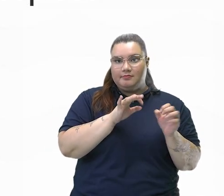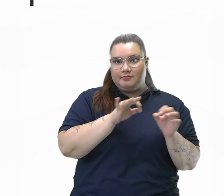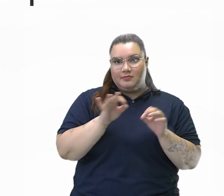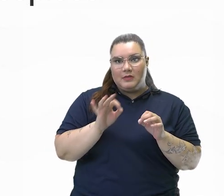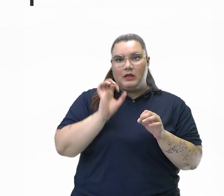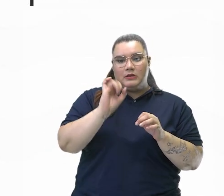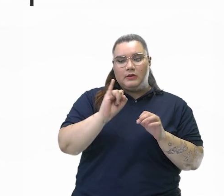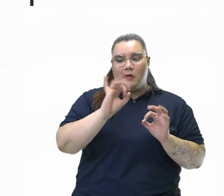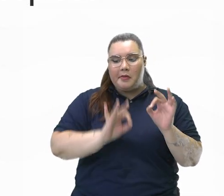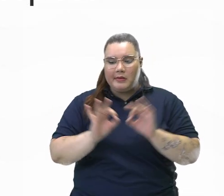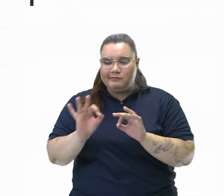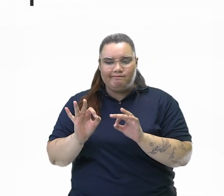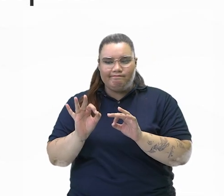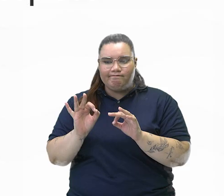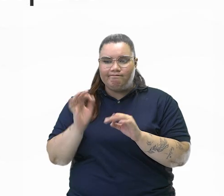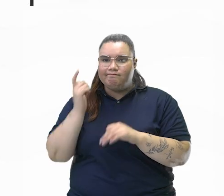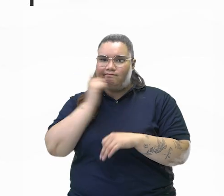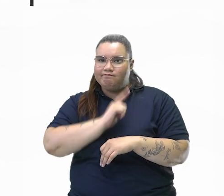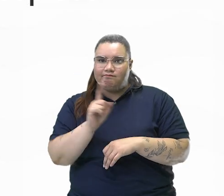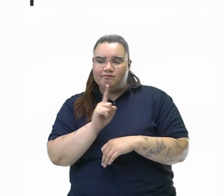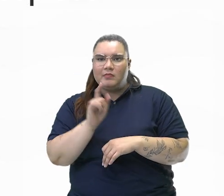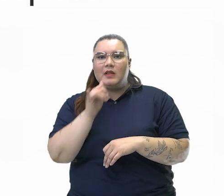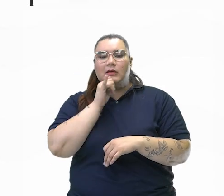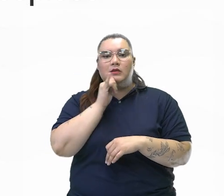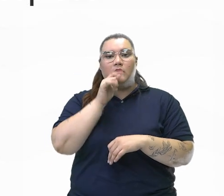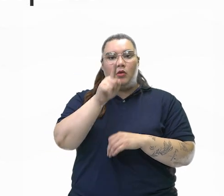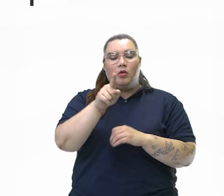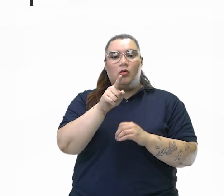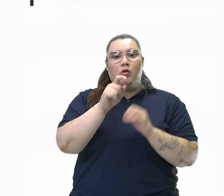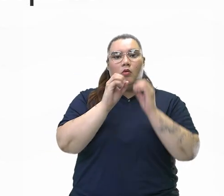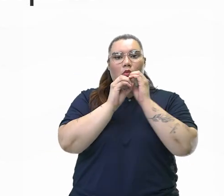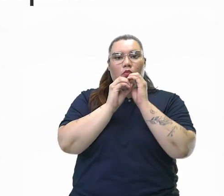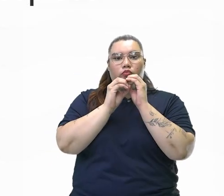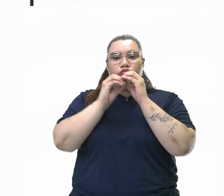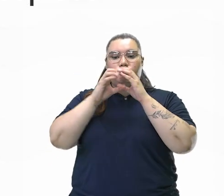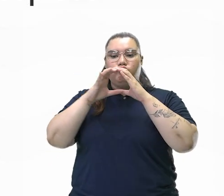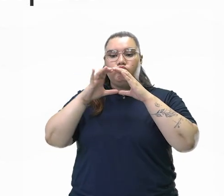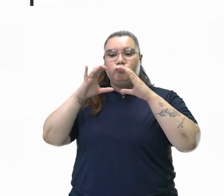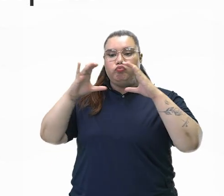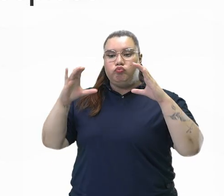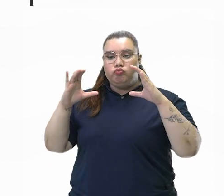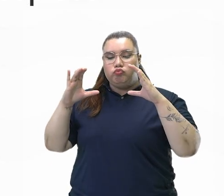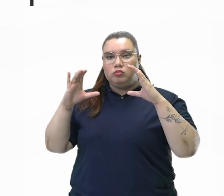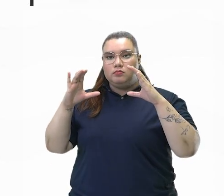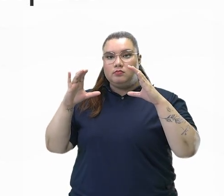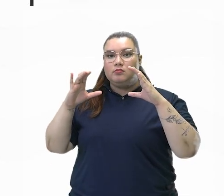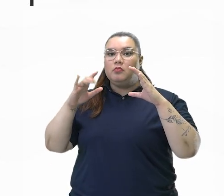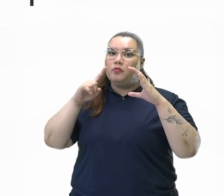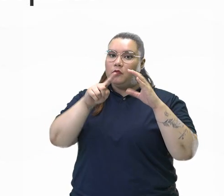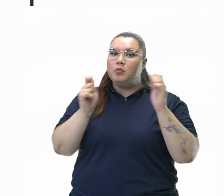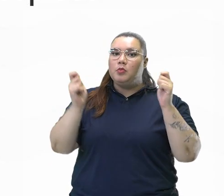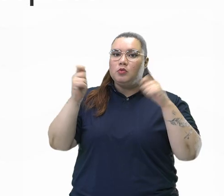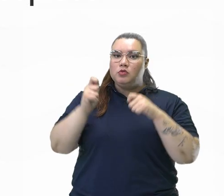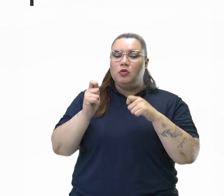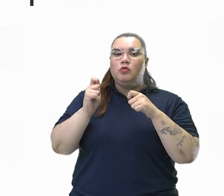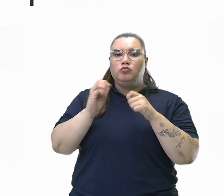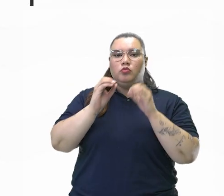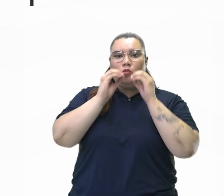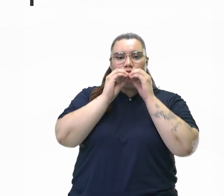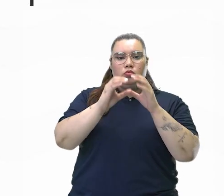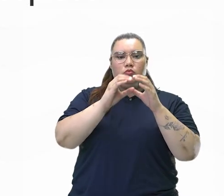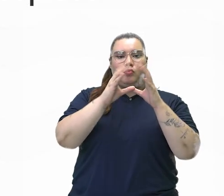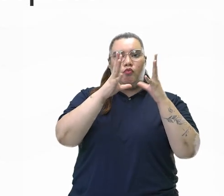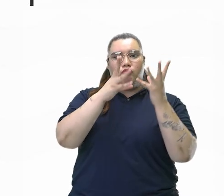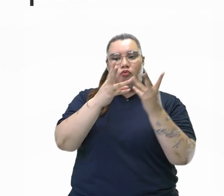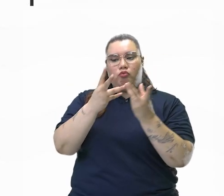era antes, certo? Quando você, por exemplo, pega um balão vazio e o enche, você é capaz de